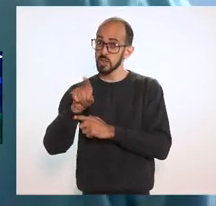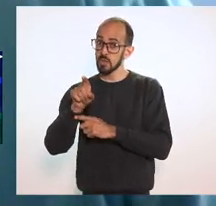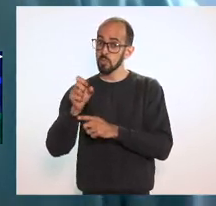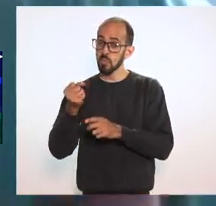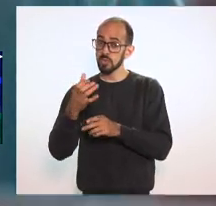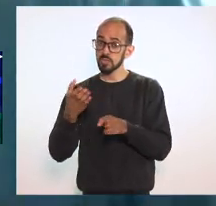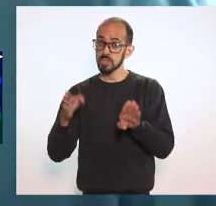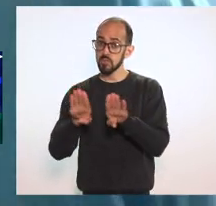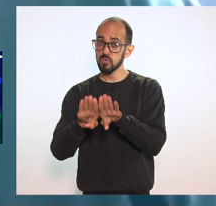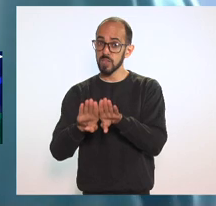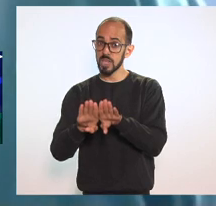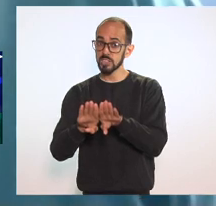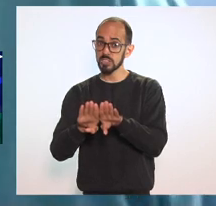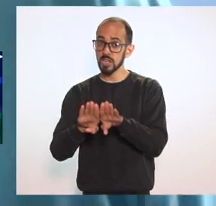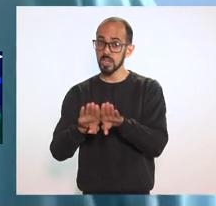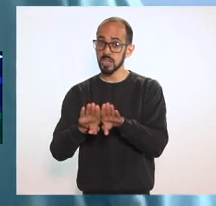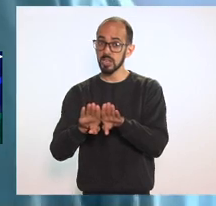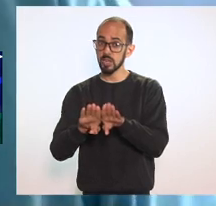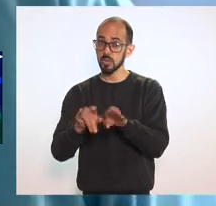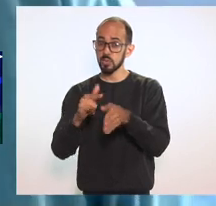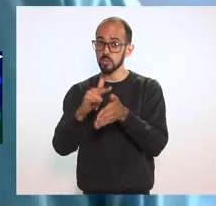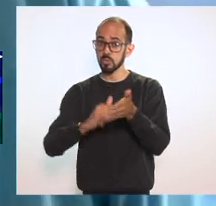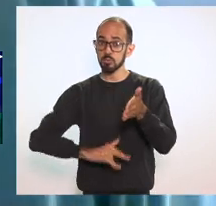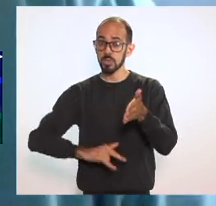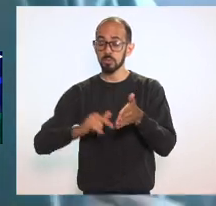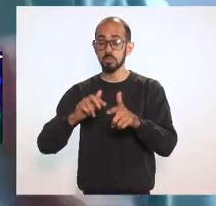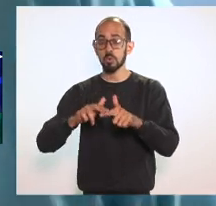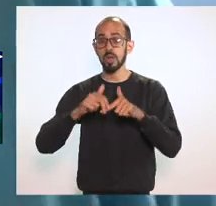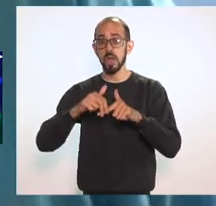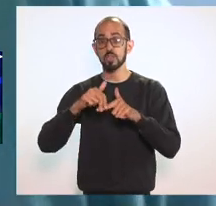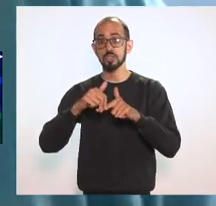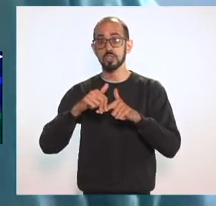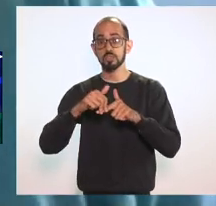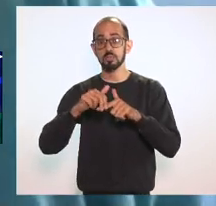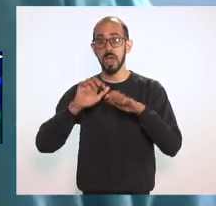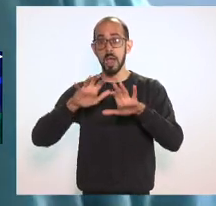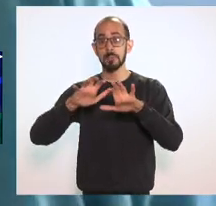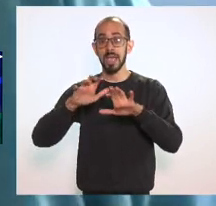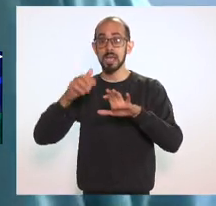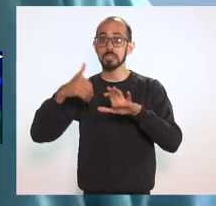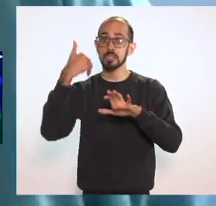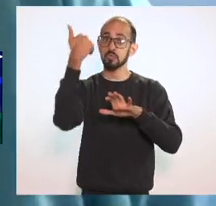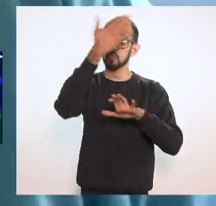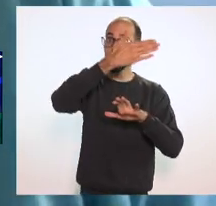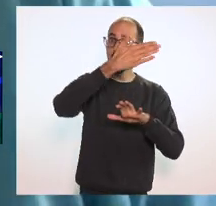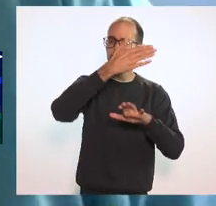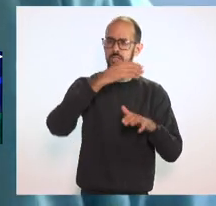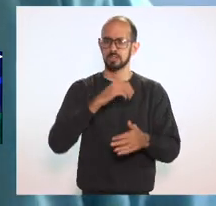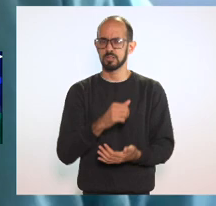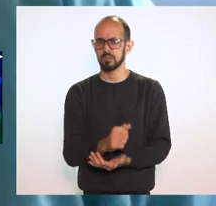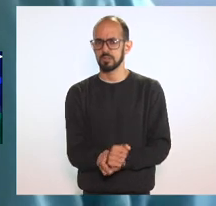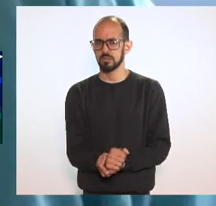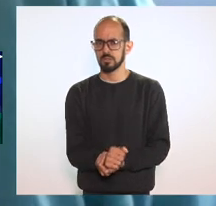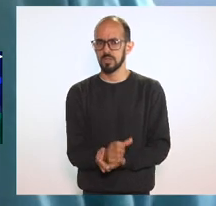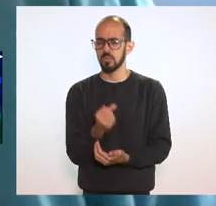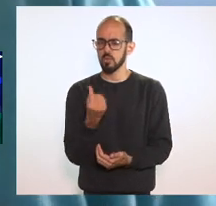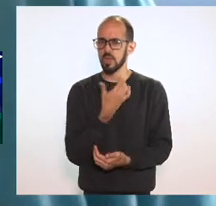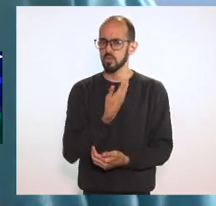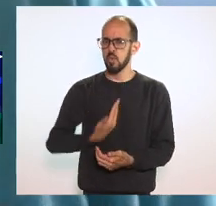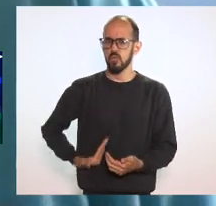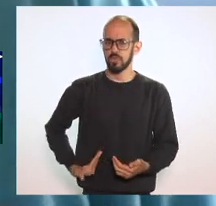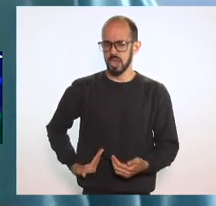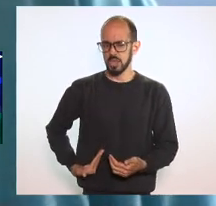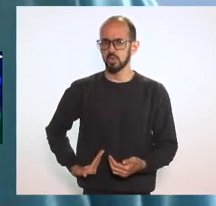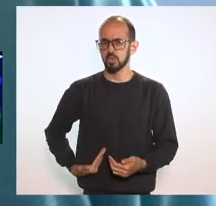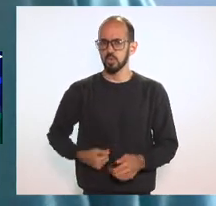Habeas Corpus em vista de uma ameaça externa Bom dia na rua e como